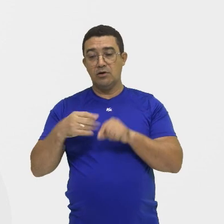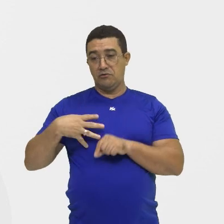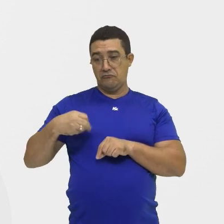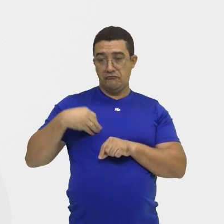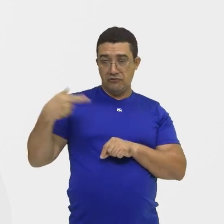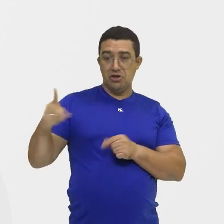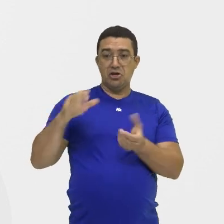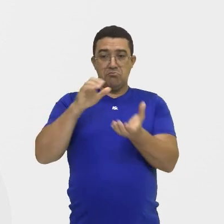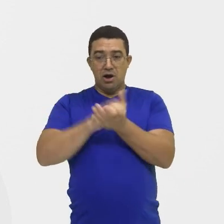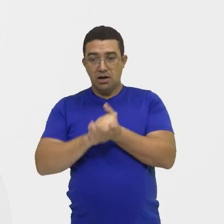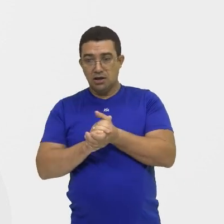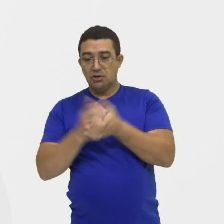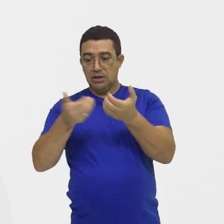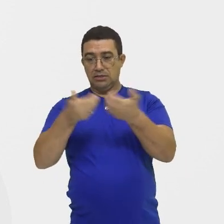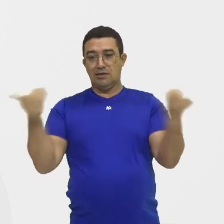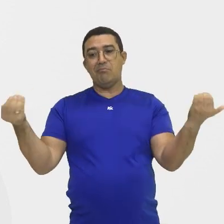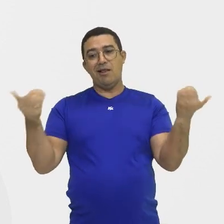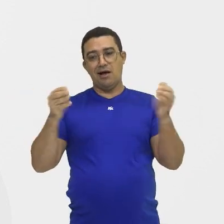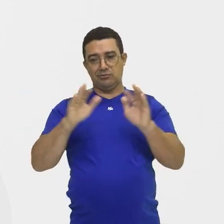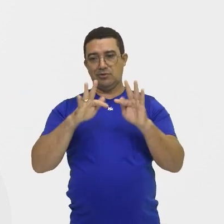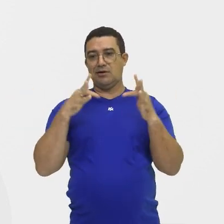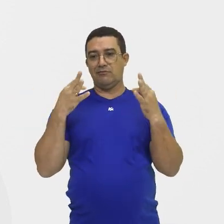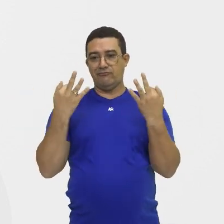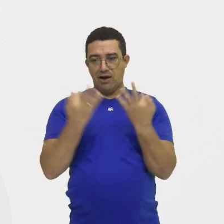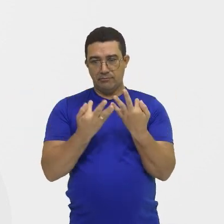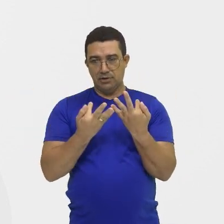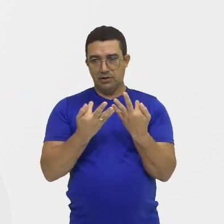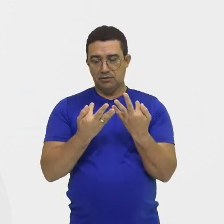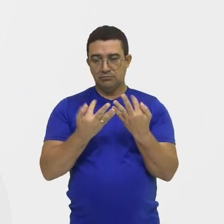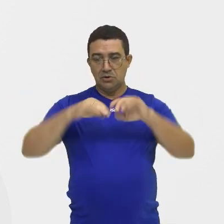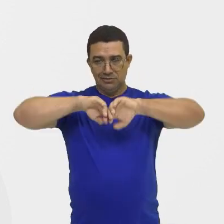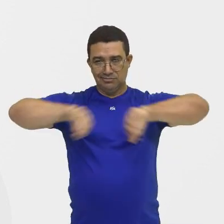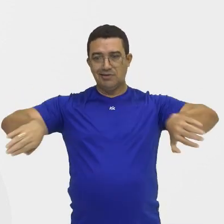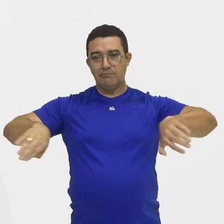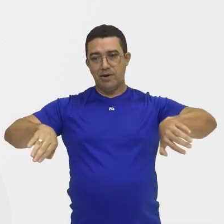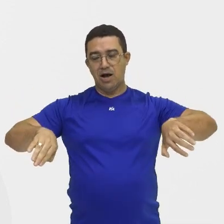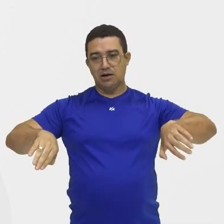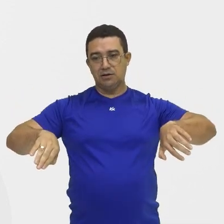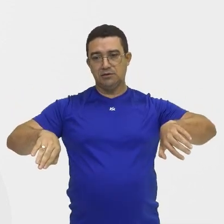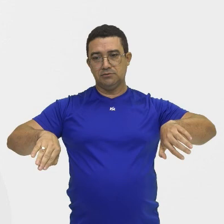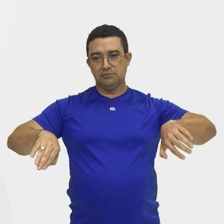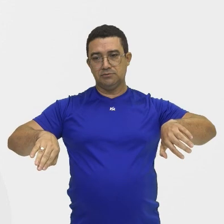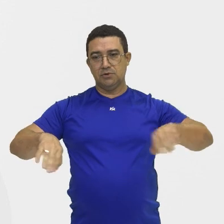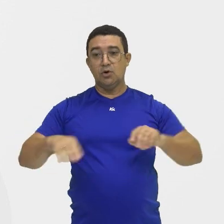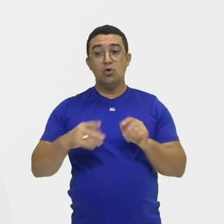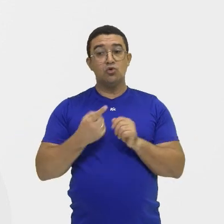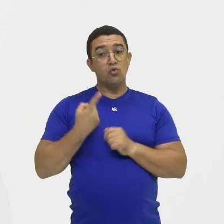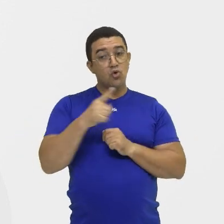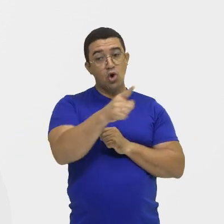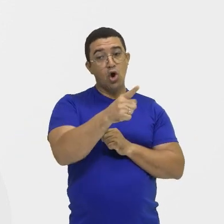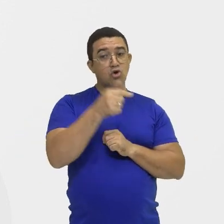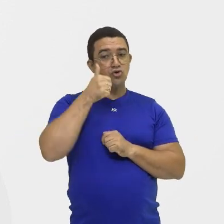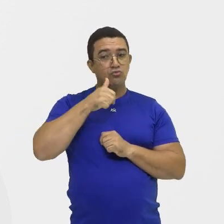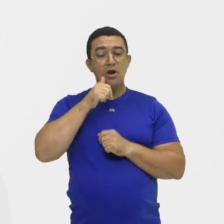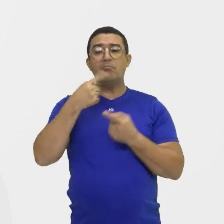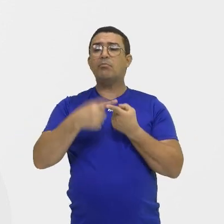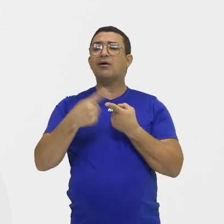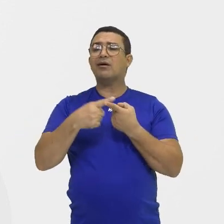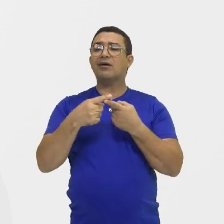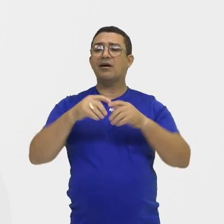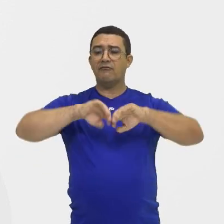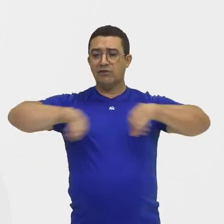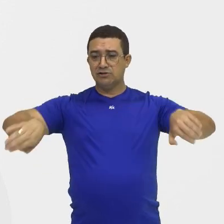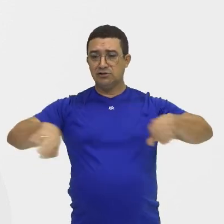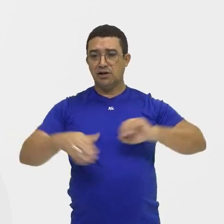lar, do domicílio ou do local de convivência com a mulher, com a ofendida. Por quem que ele vai ser afastado?